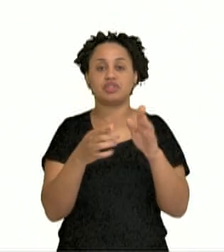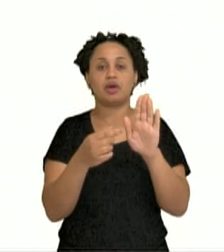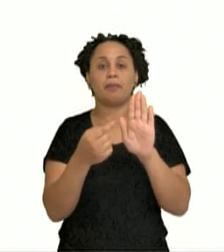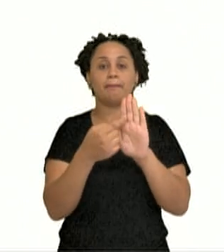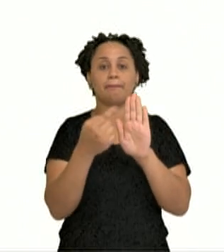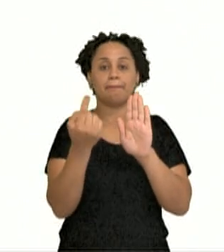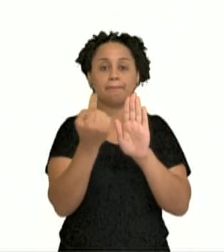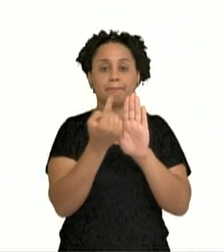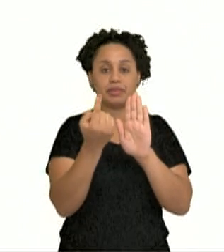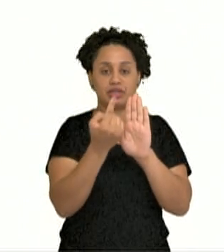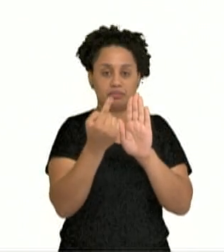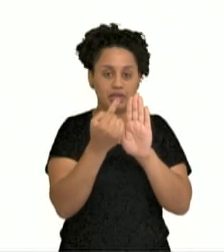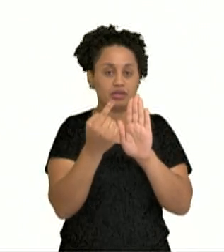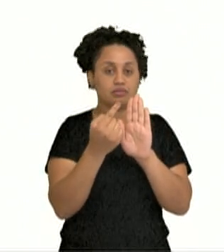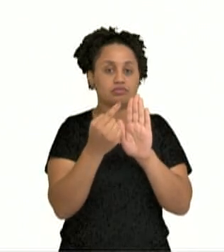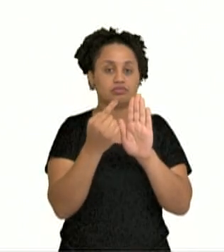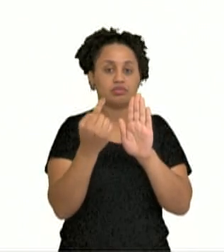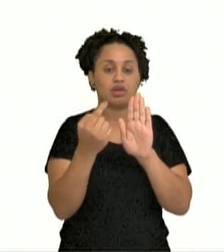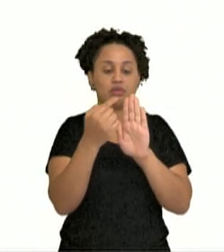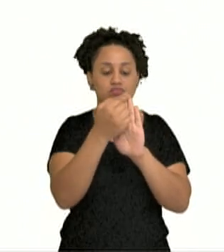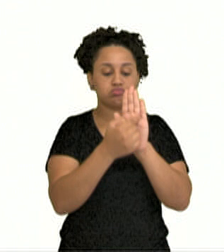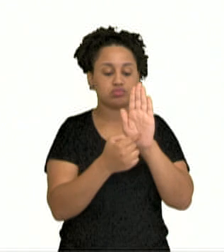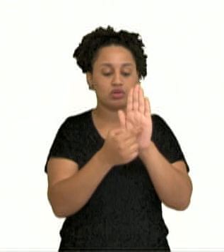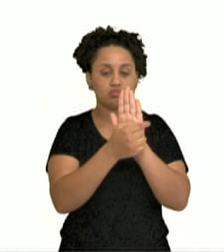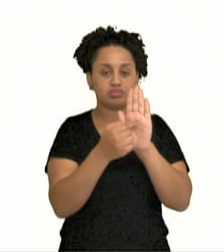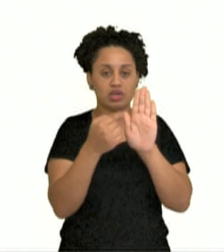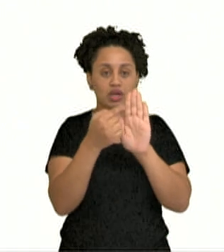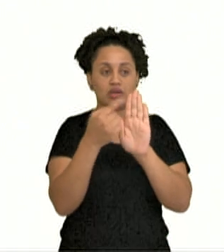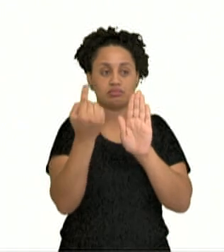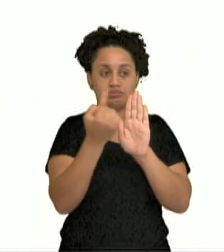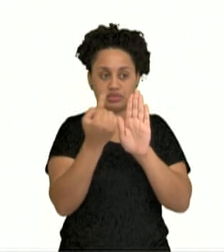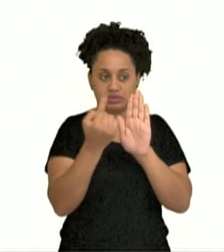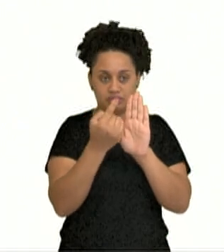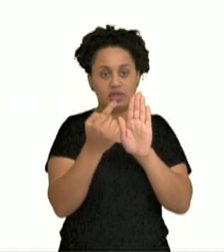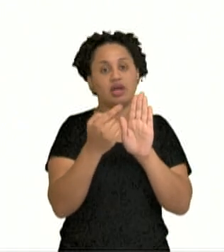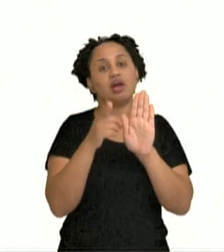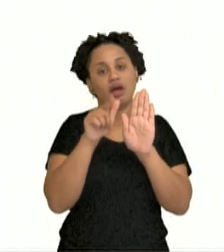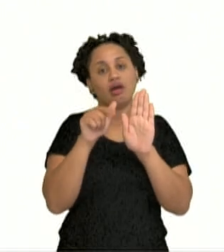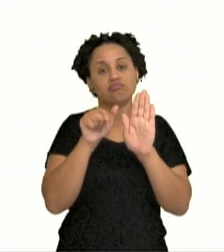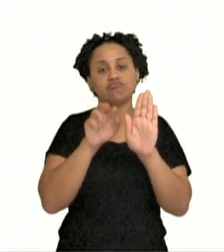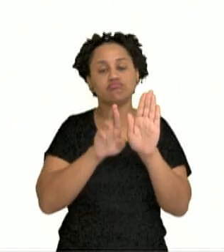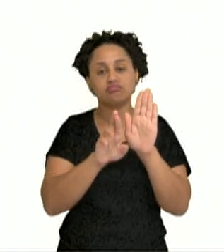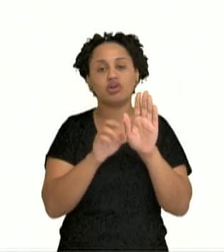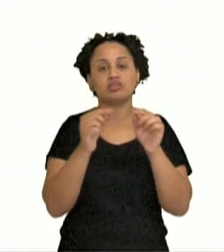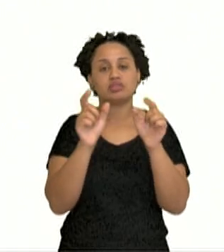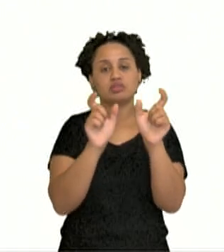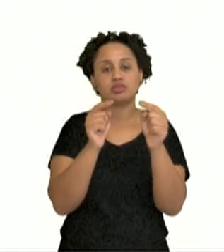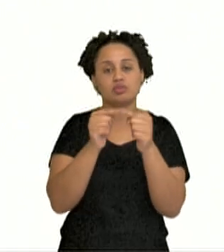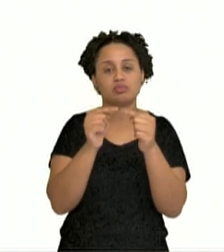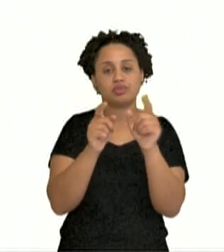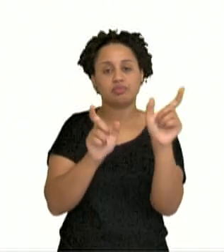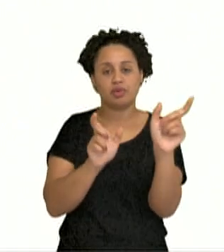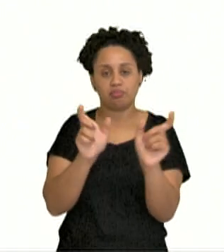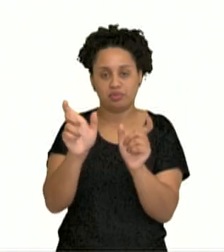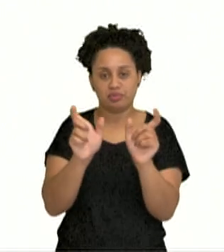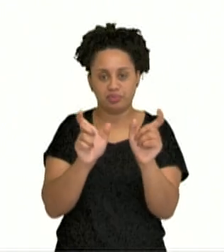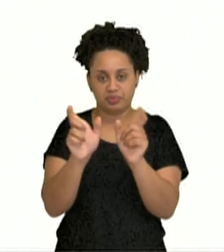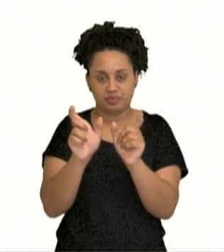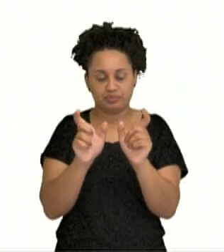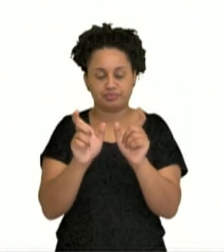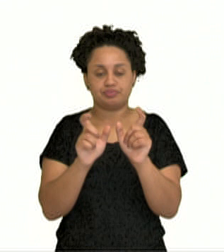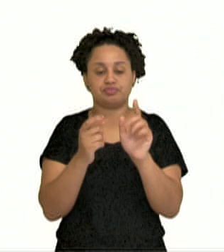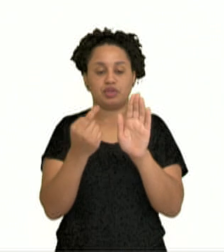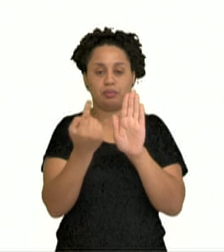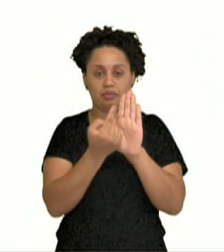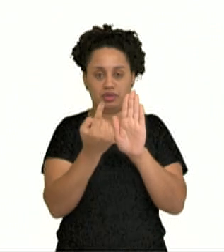segundo quadrantes, são os superiores. Cosseno positivo, à direita, primeiro e quarto. Então, coincidindo